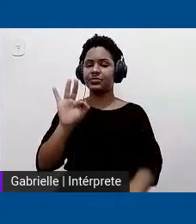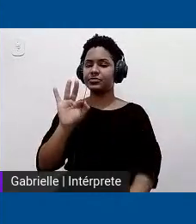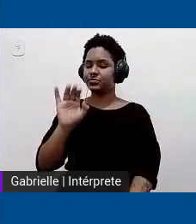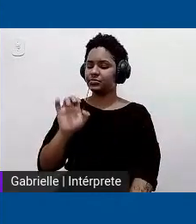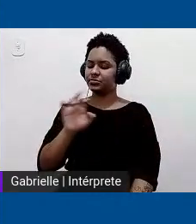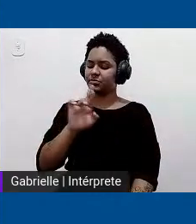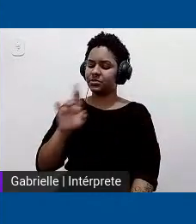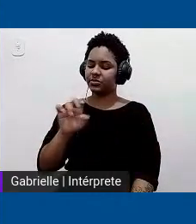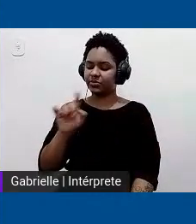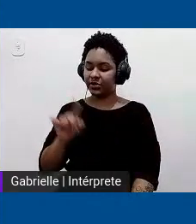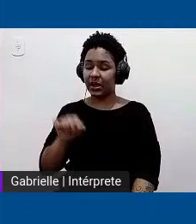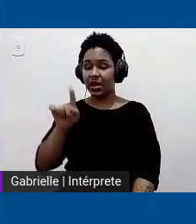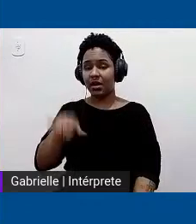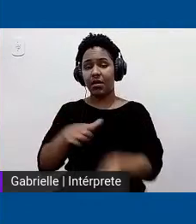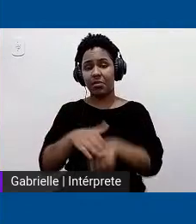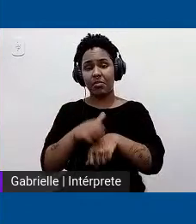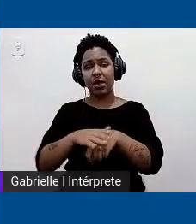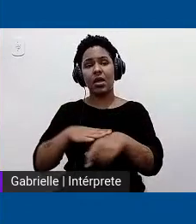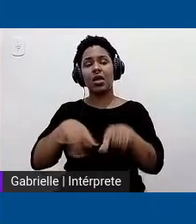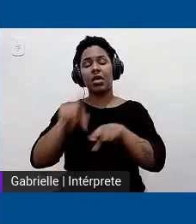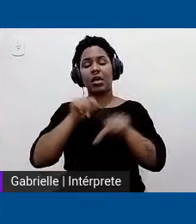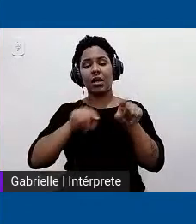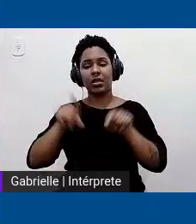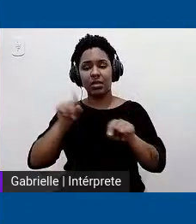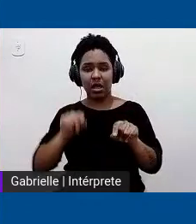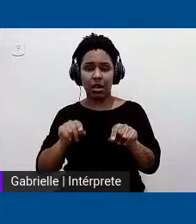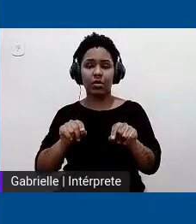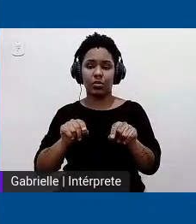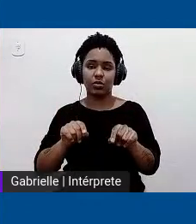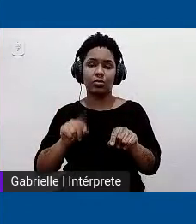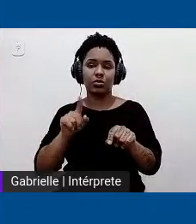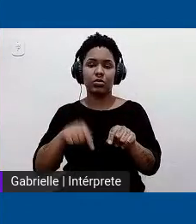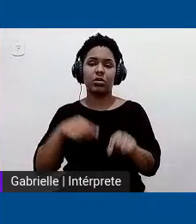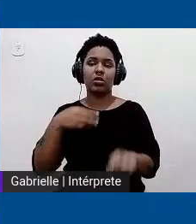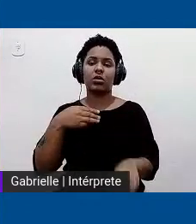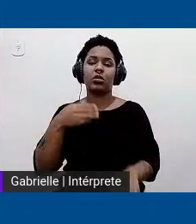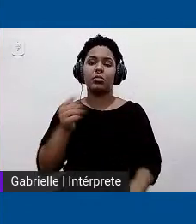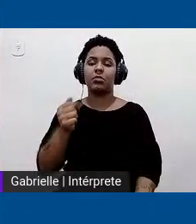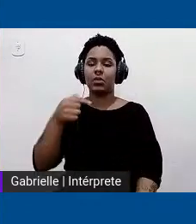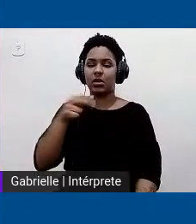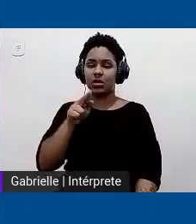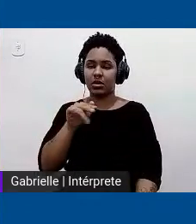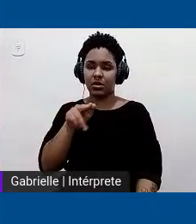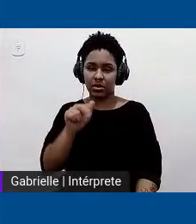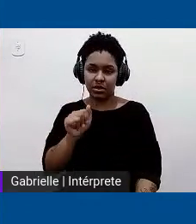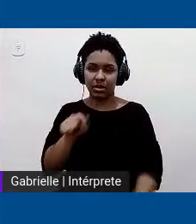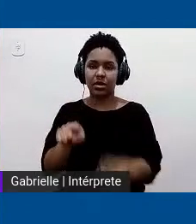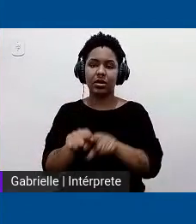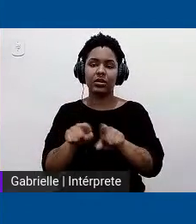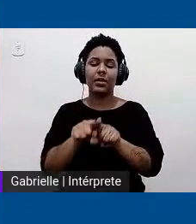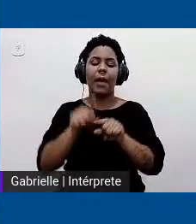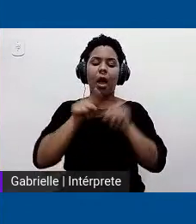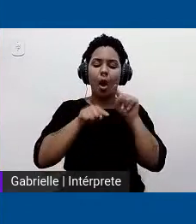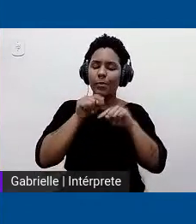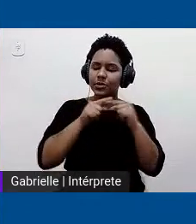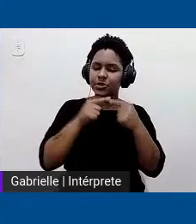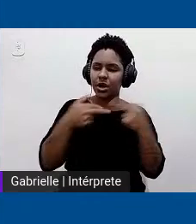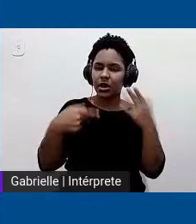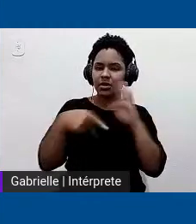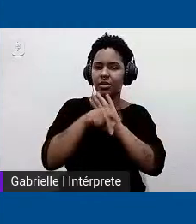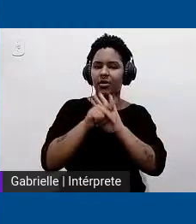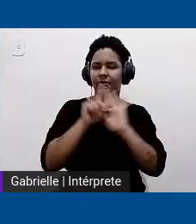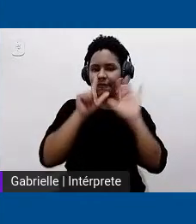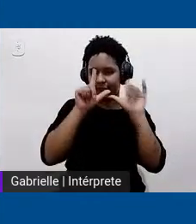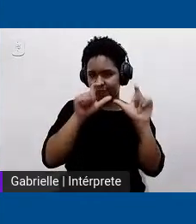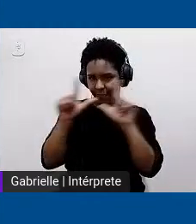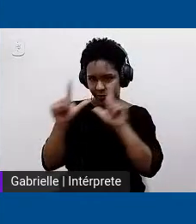em si um catálogo, né, de máquinas e acessórios para fotografia